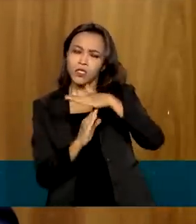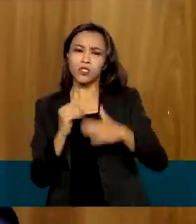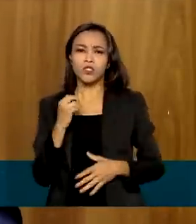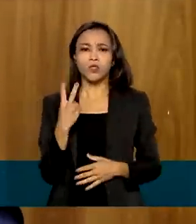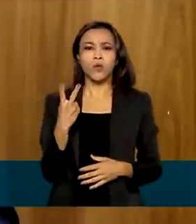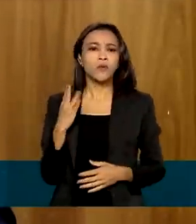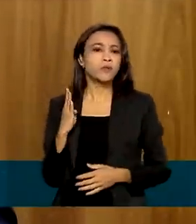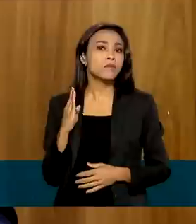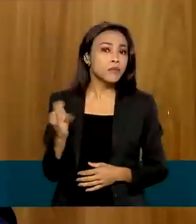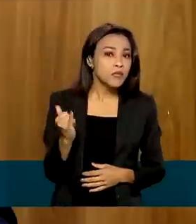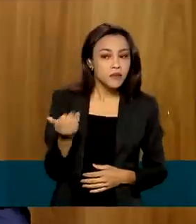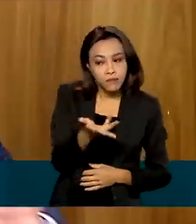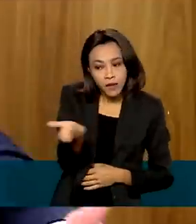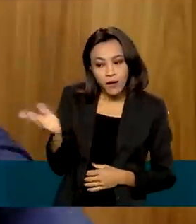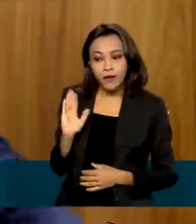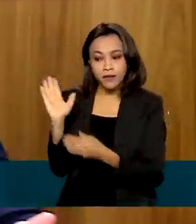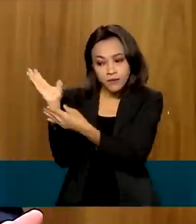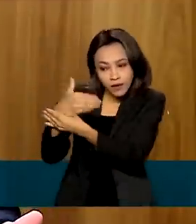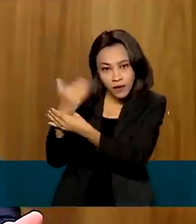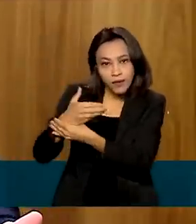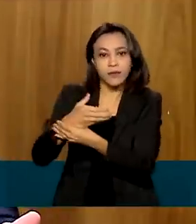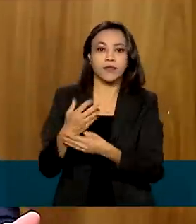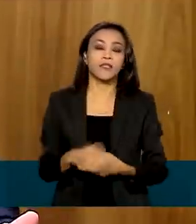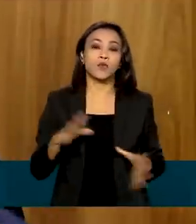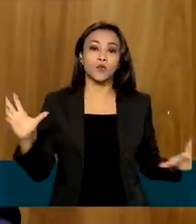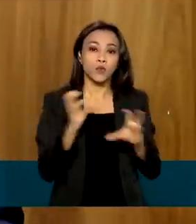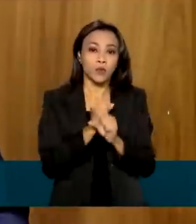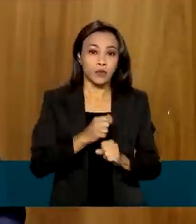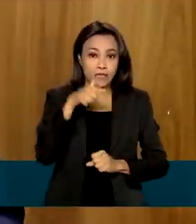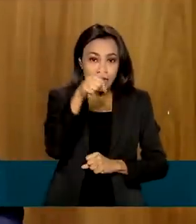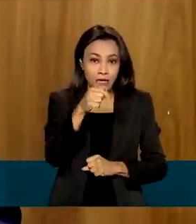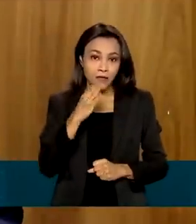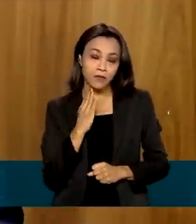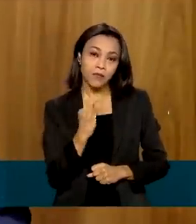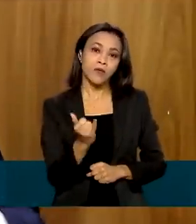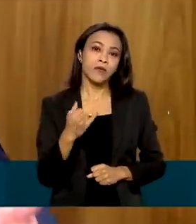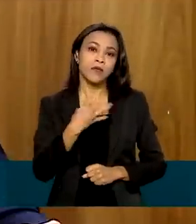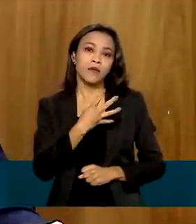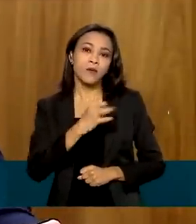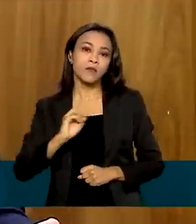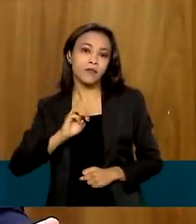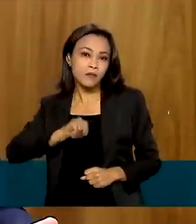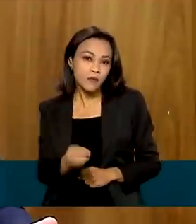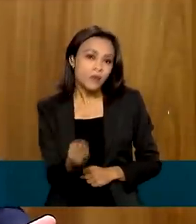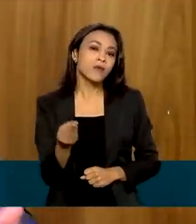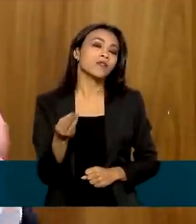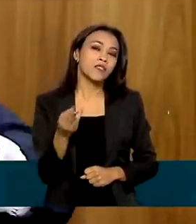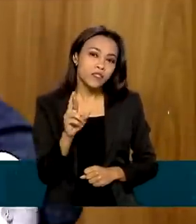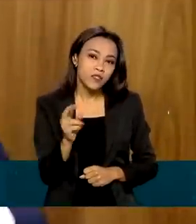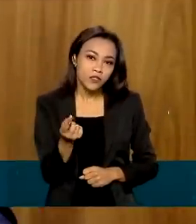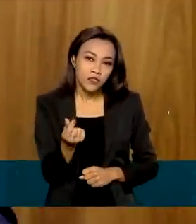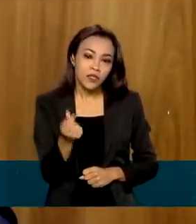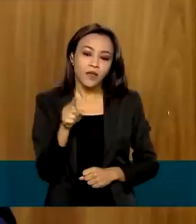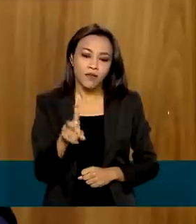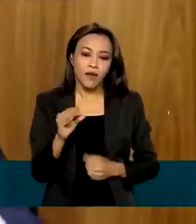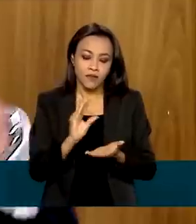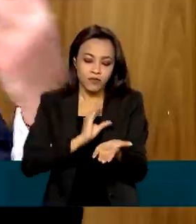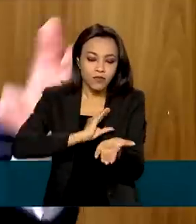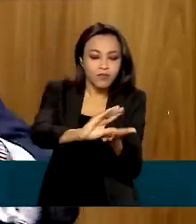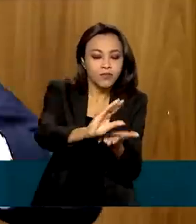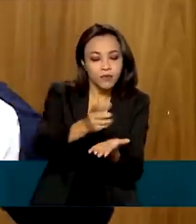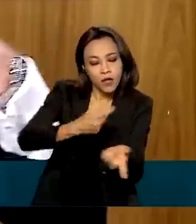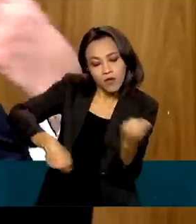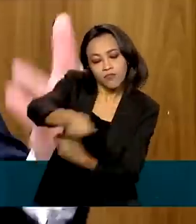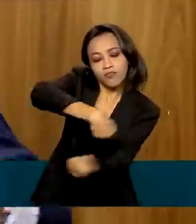bilhões para os taxistas. Então, estamos falando de 7 bilhões e 400 milhões que, inevitavelmente, vão ser injetados na economia,